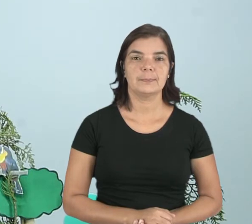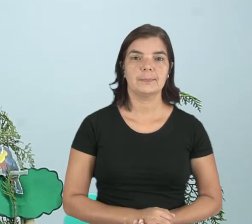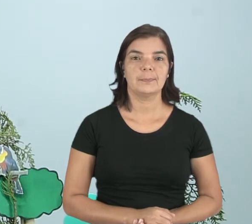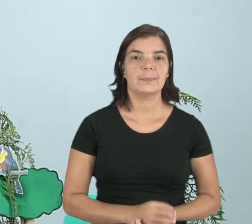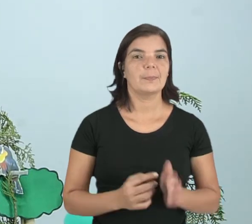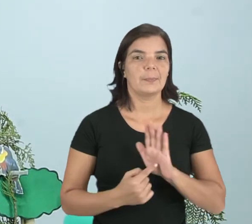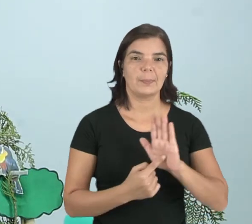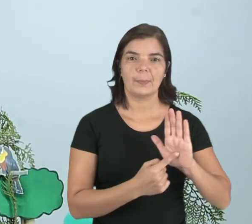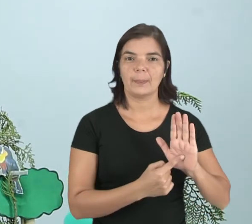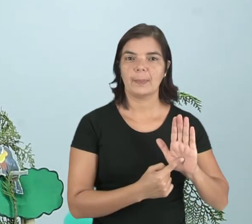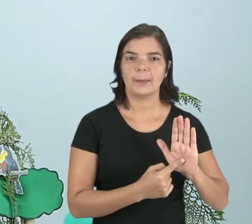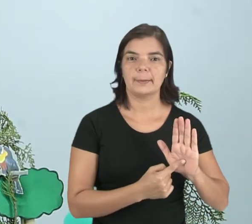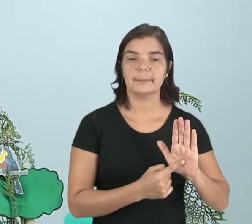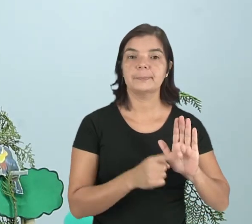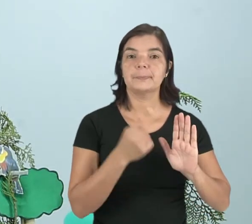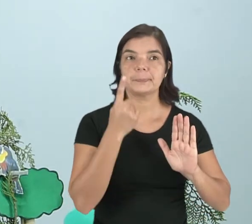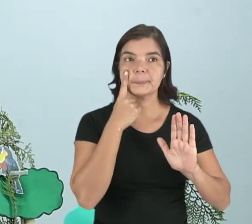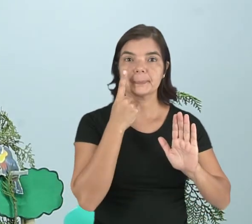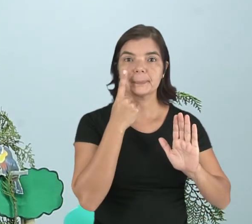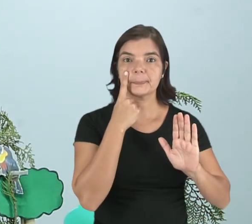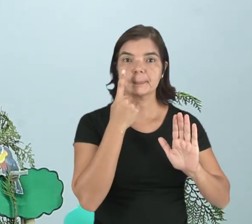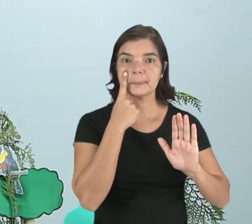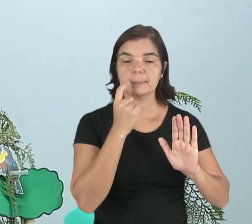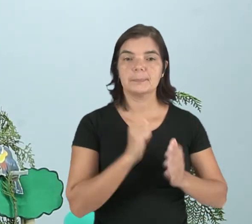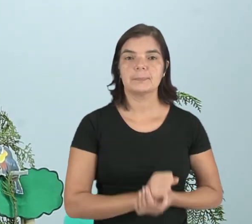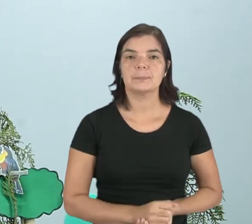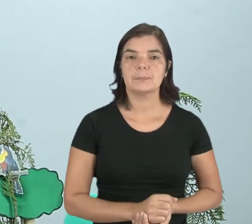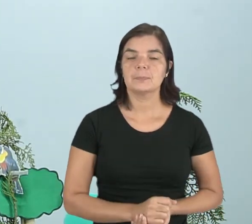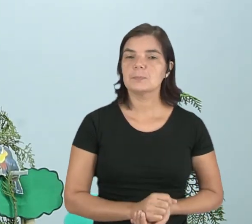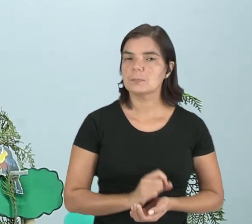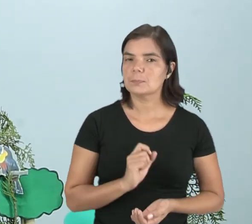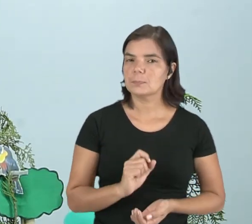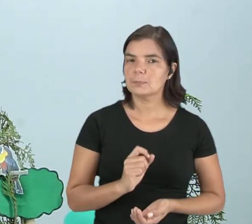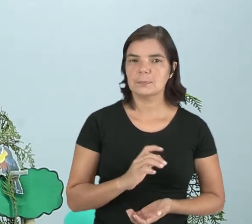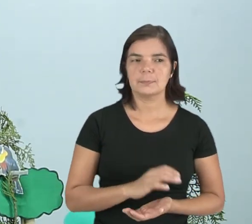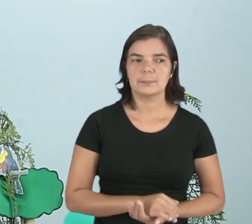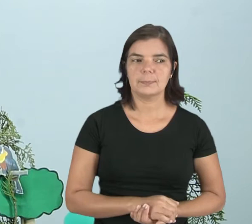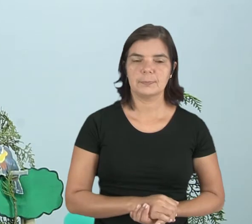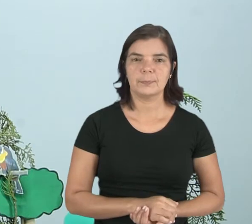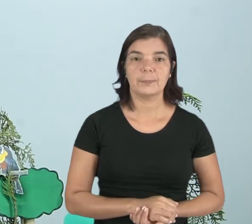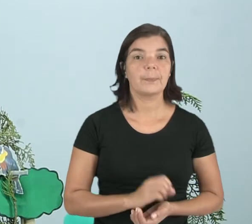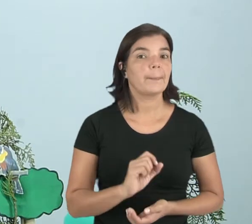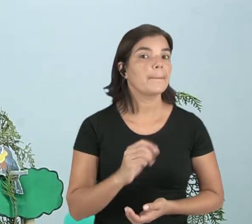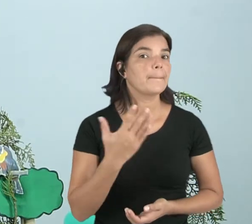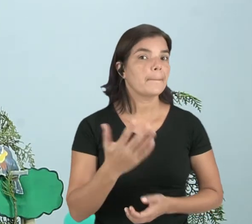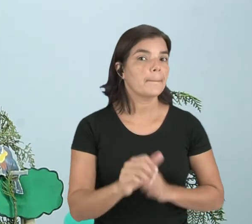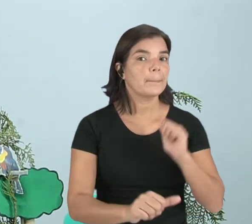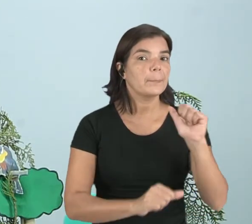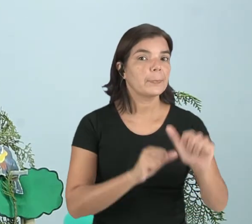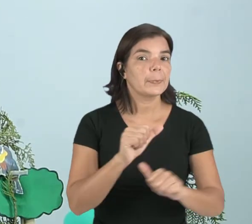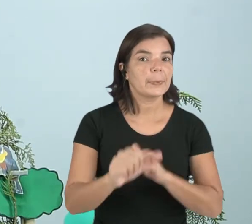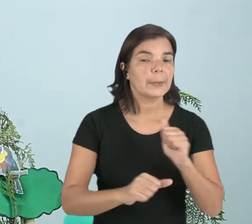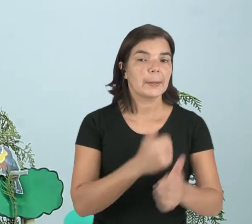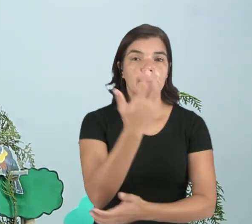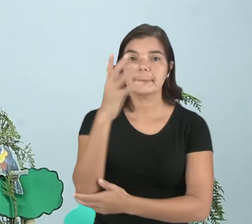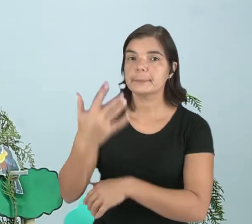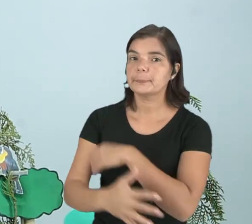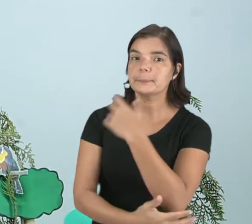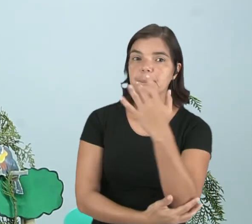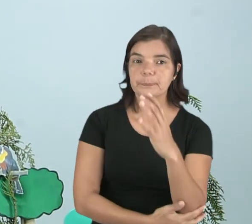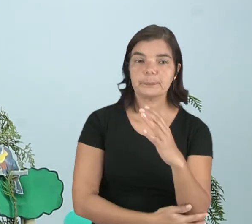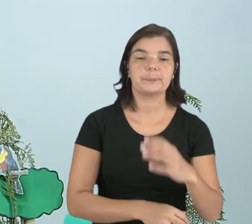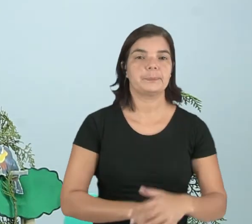Essa aqui. Estão observando? Vamos observar aqui o que está sendo transformado pela natureza.